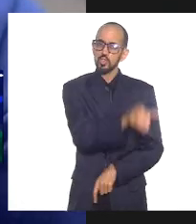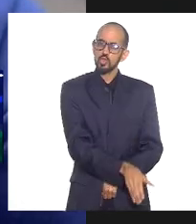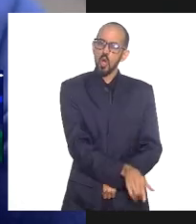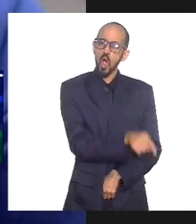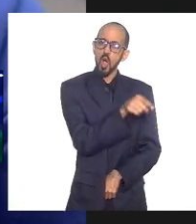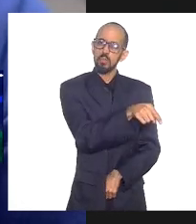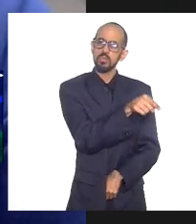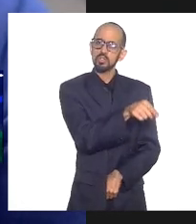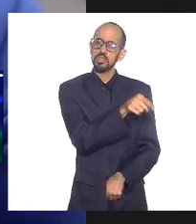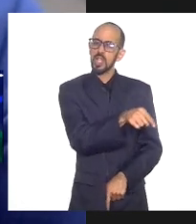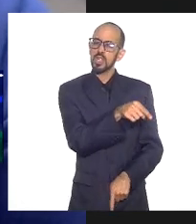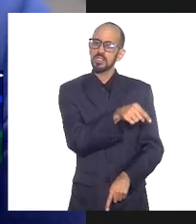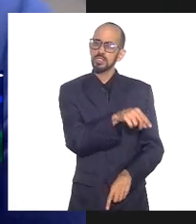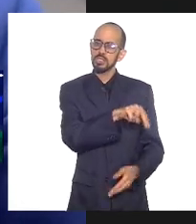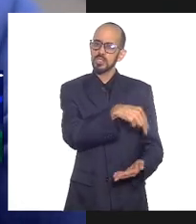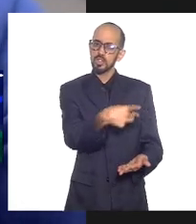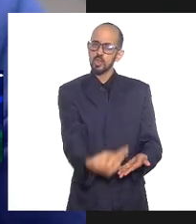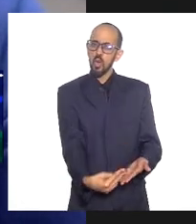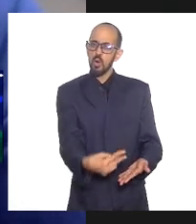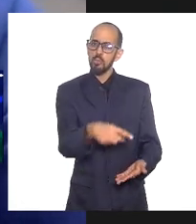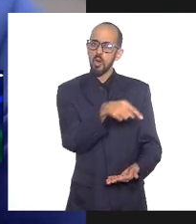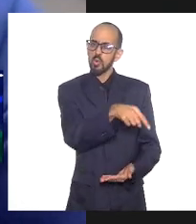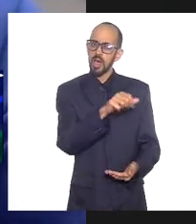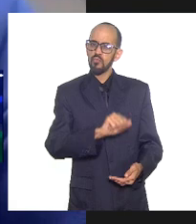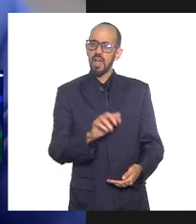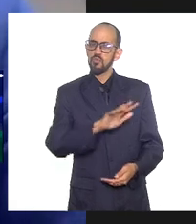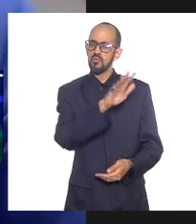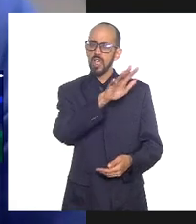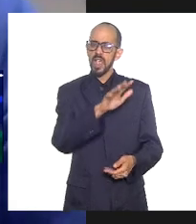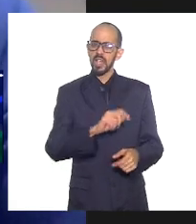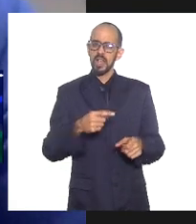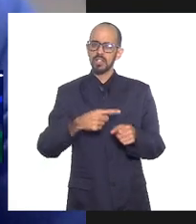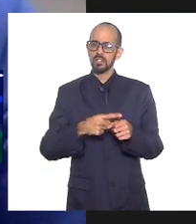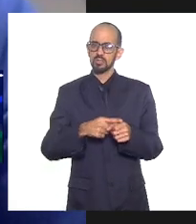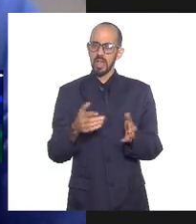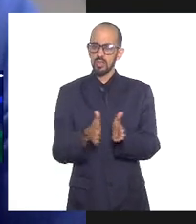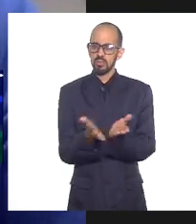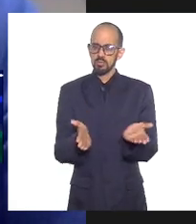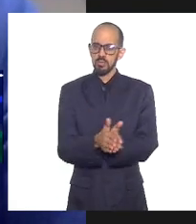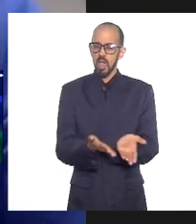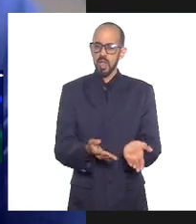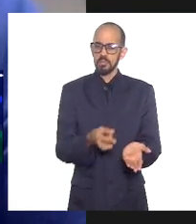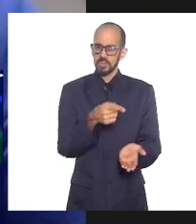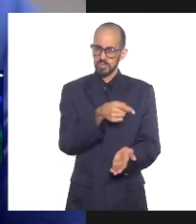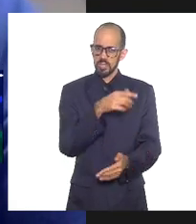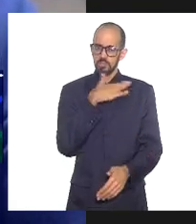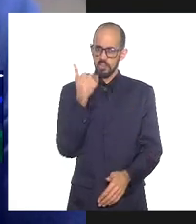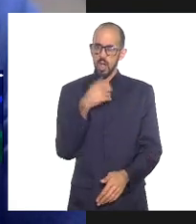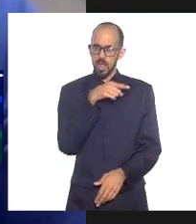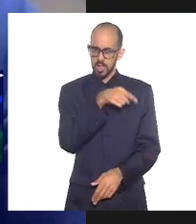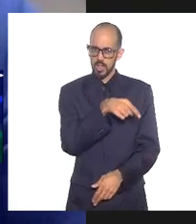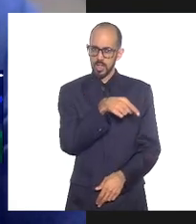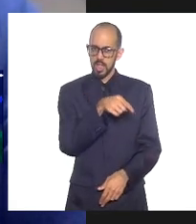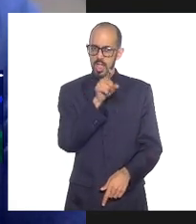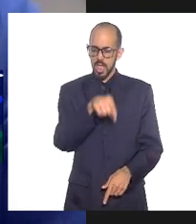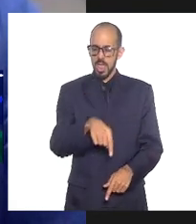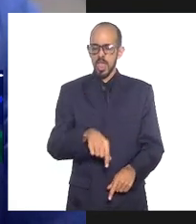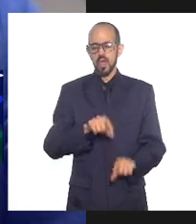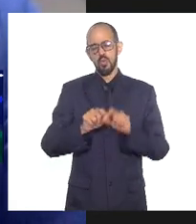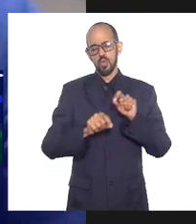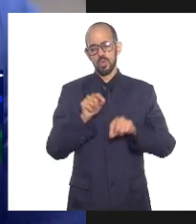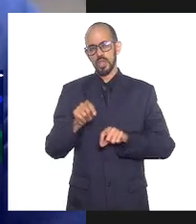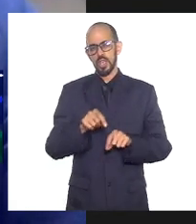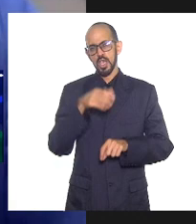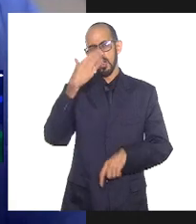que tombam na favela e na periferia já são ditos, muitas vezes, como